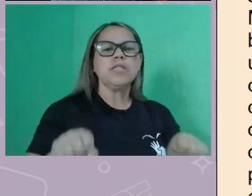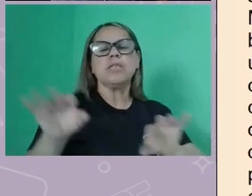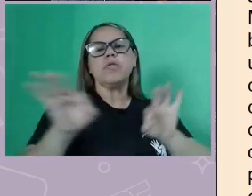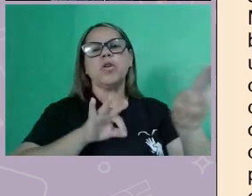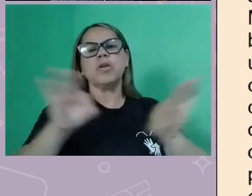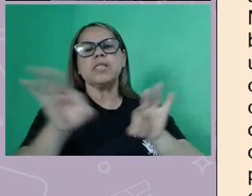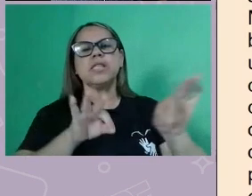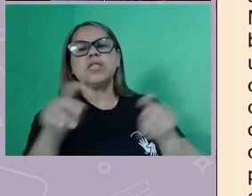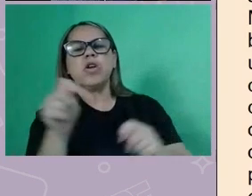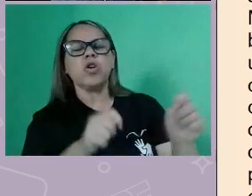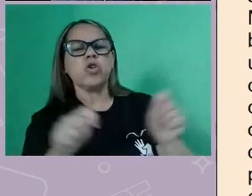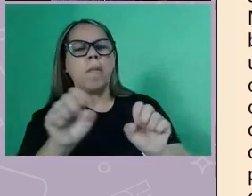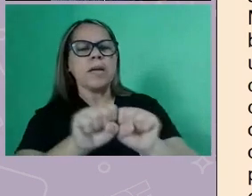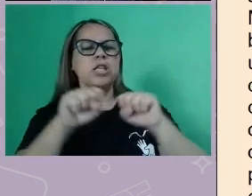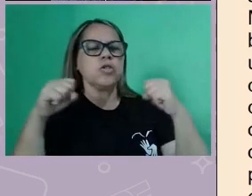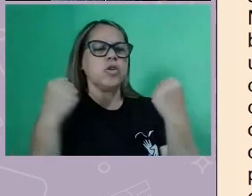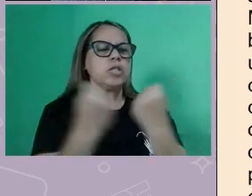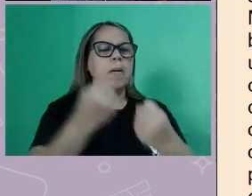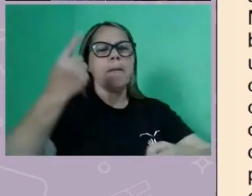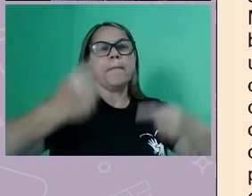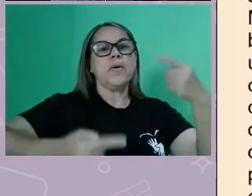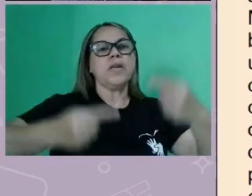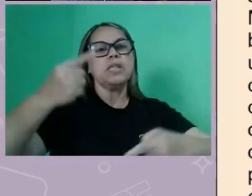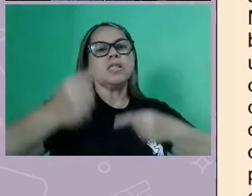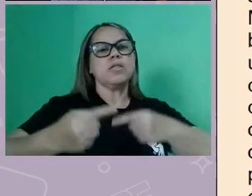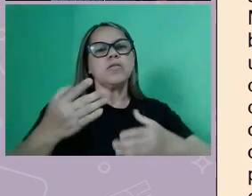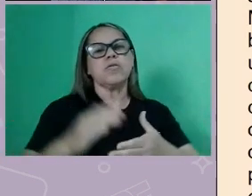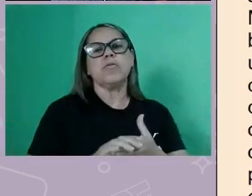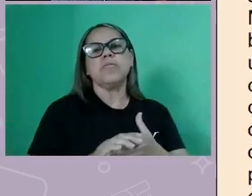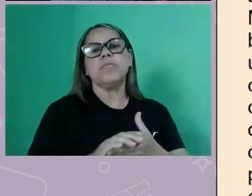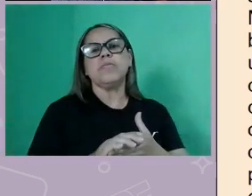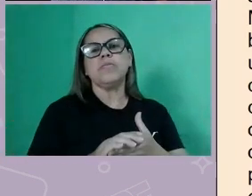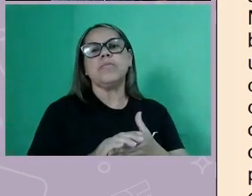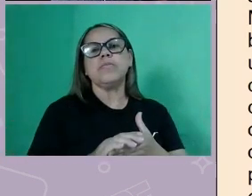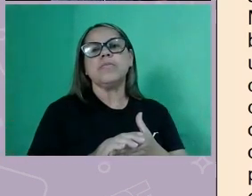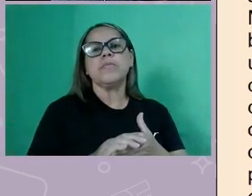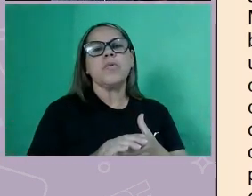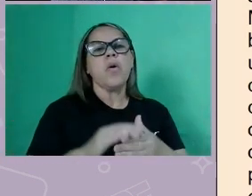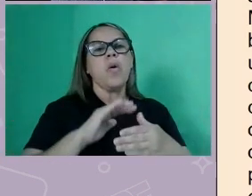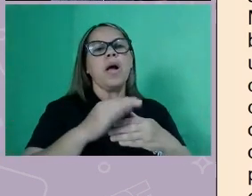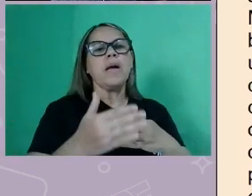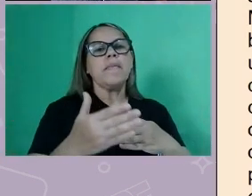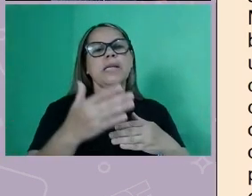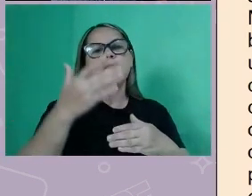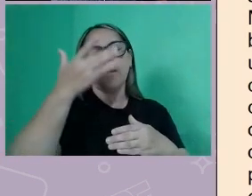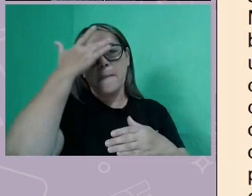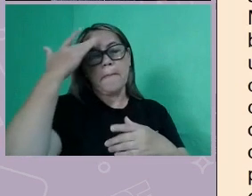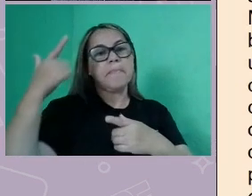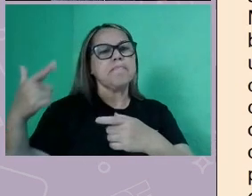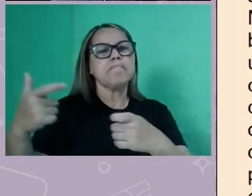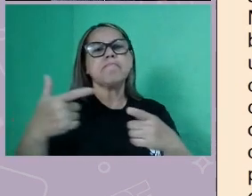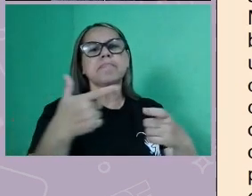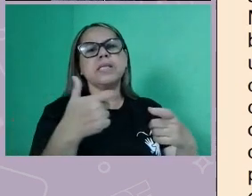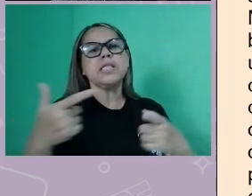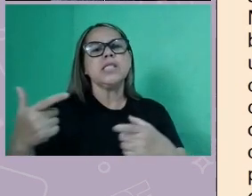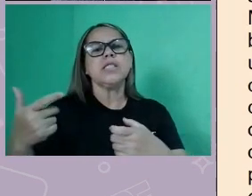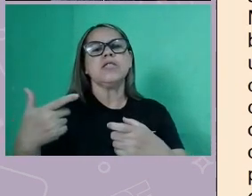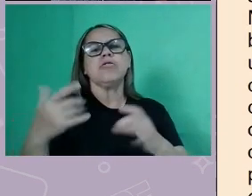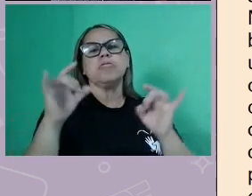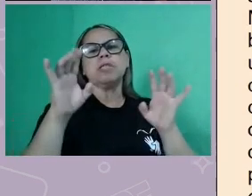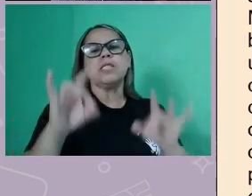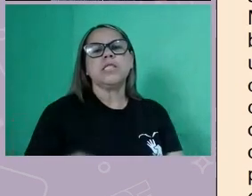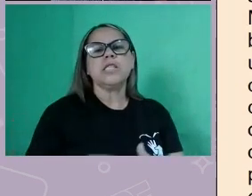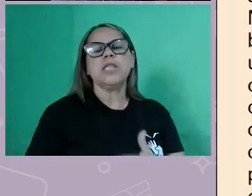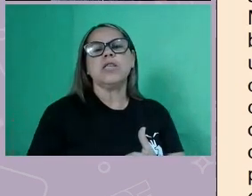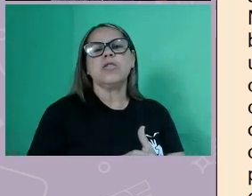social e política no qual uma camada de guerreiros especializados ou senhores subordinados uns aos outros